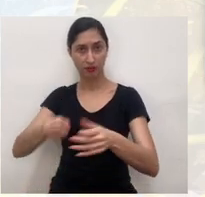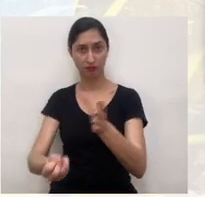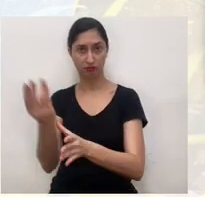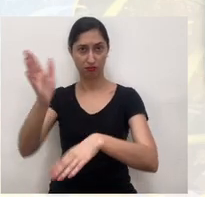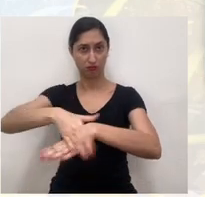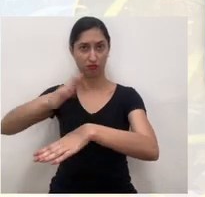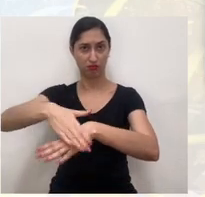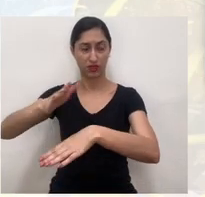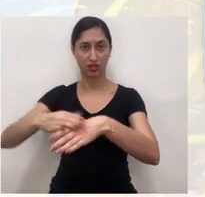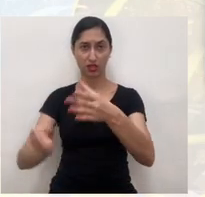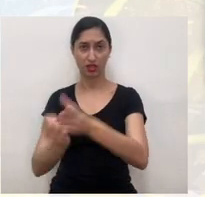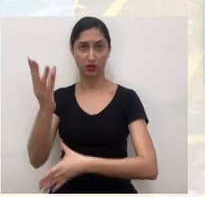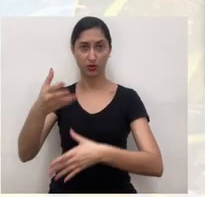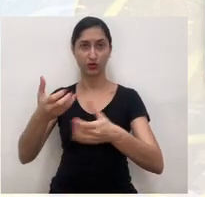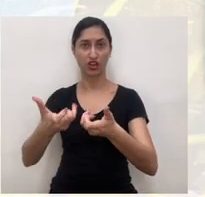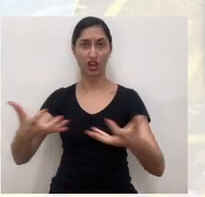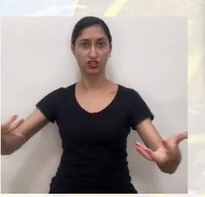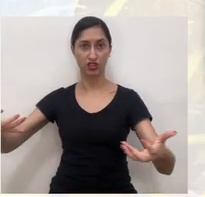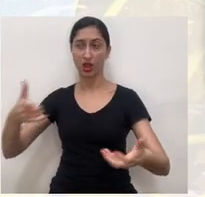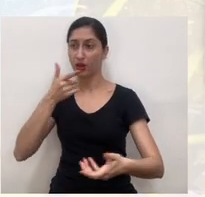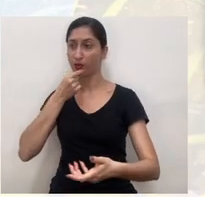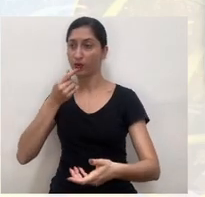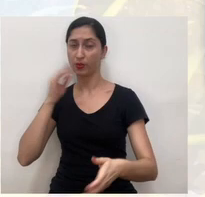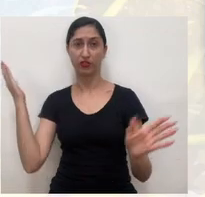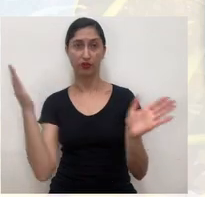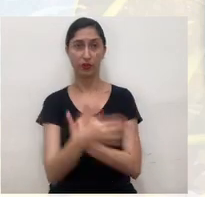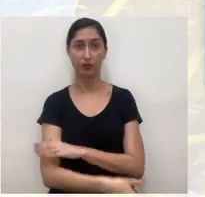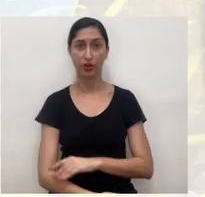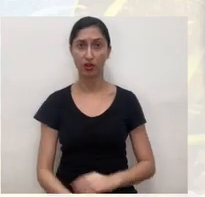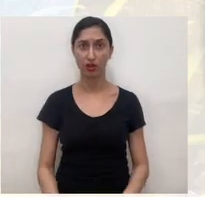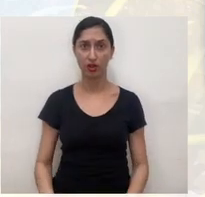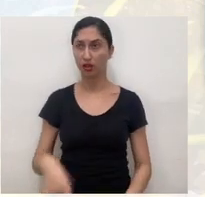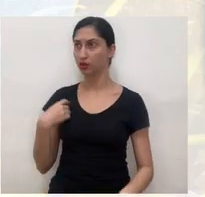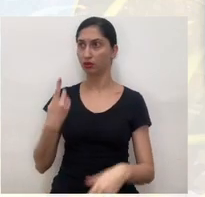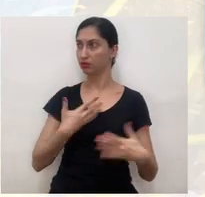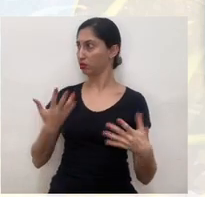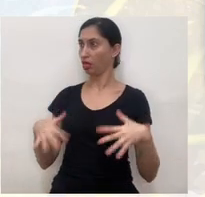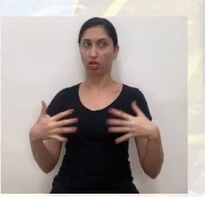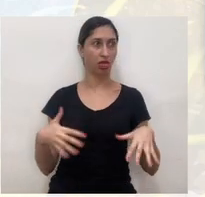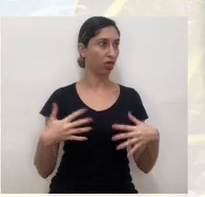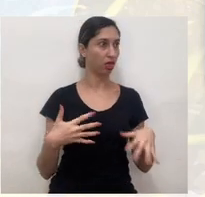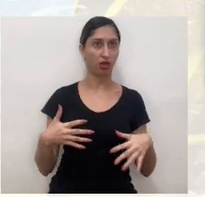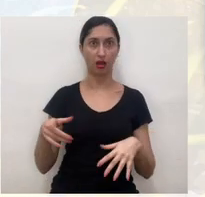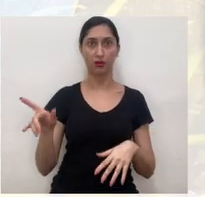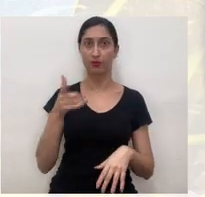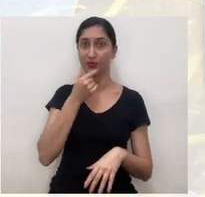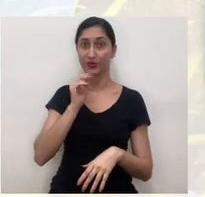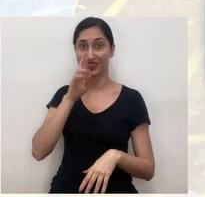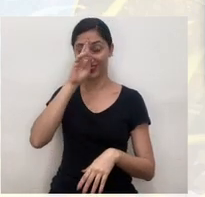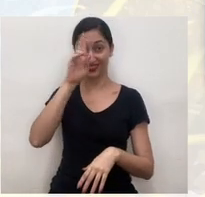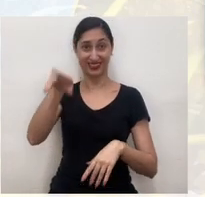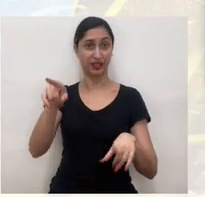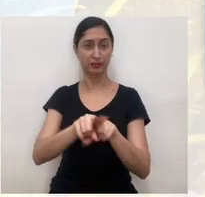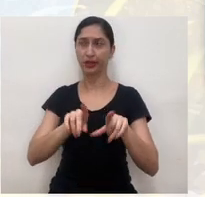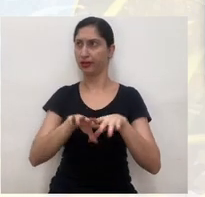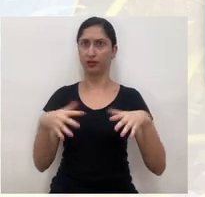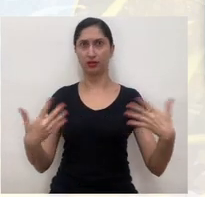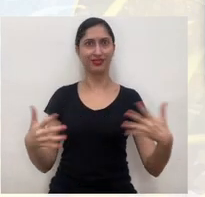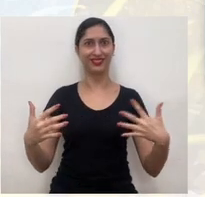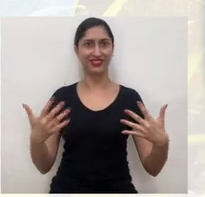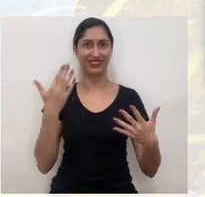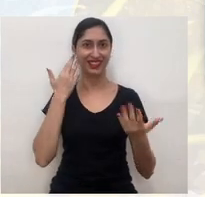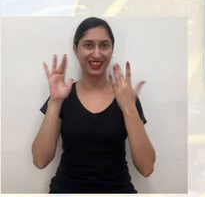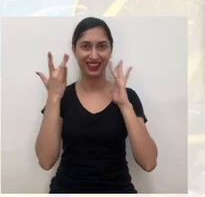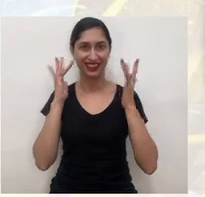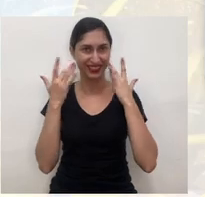sem saber se ia embora também, se não ia. O dono ficou estupefato, ele não sabia o que fazer, né? Mas o